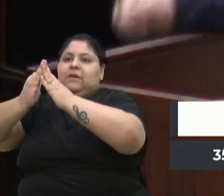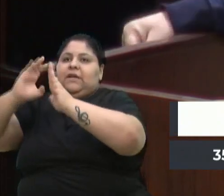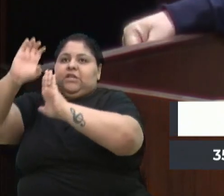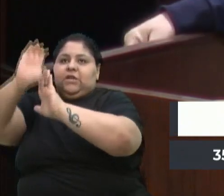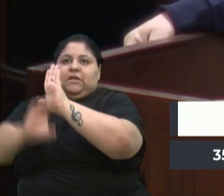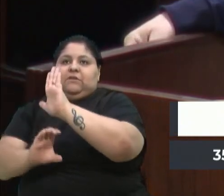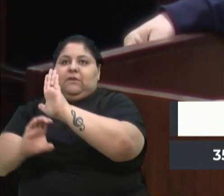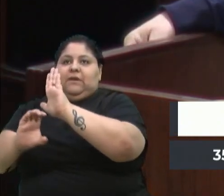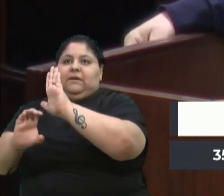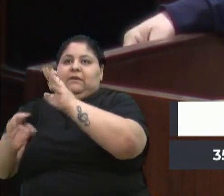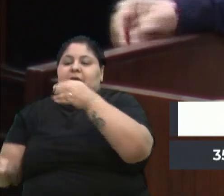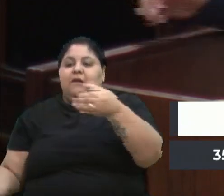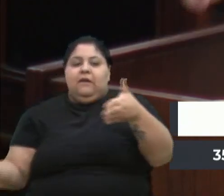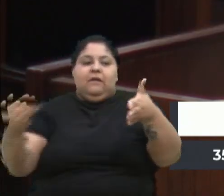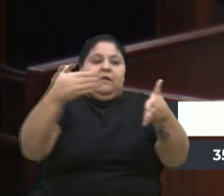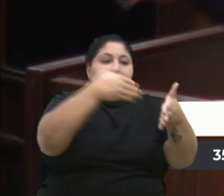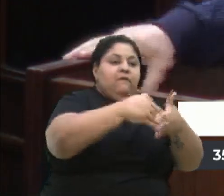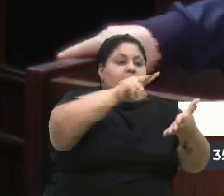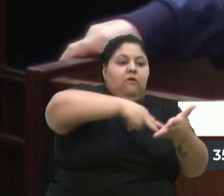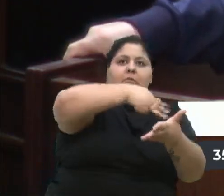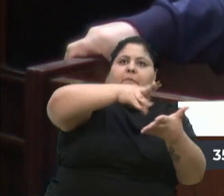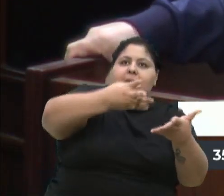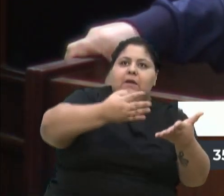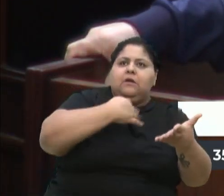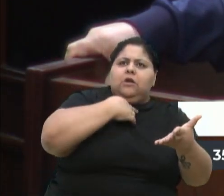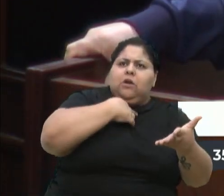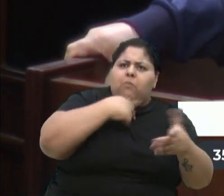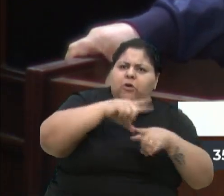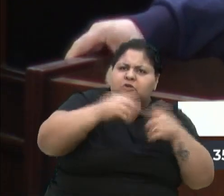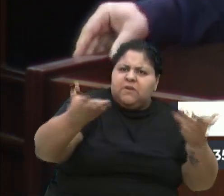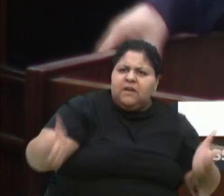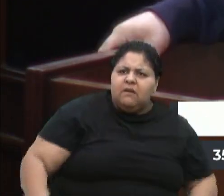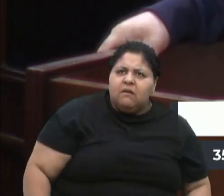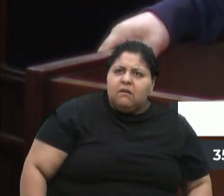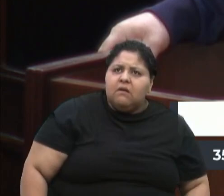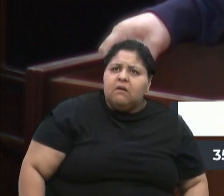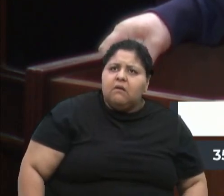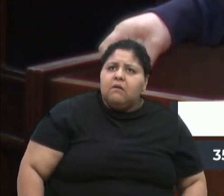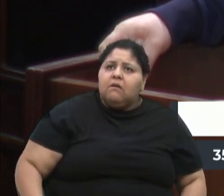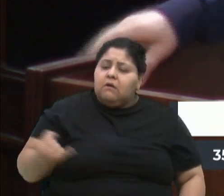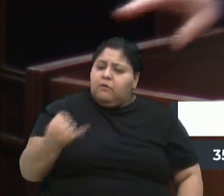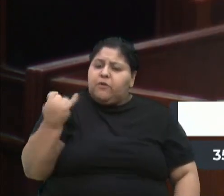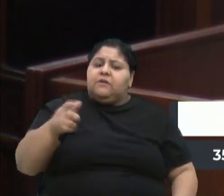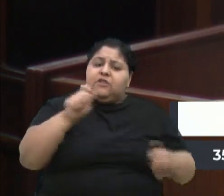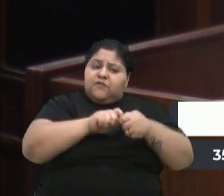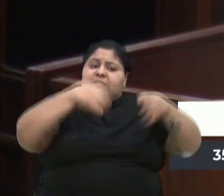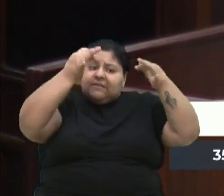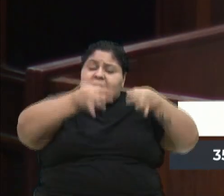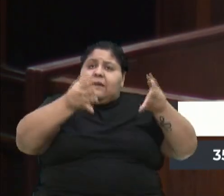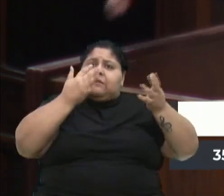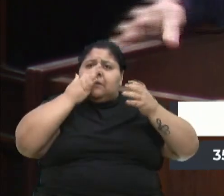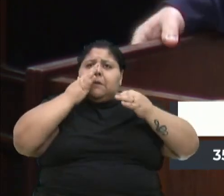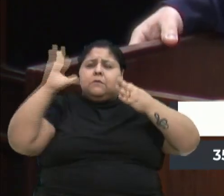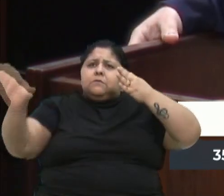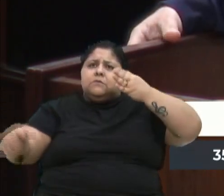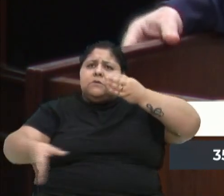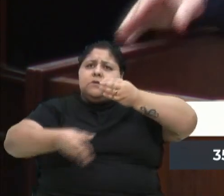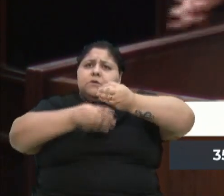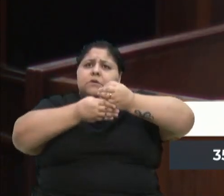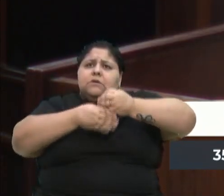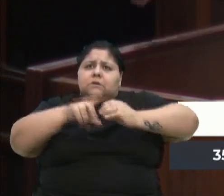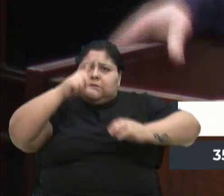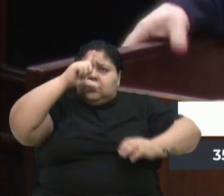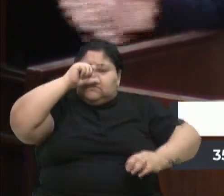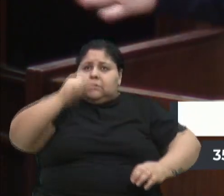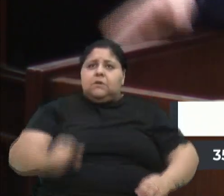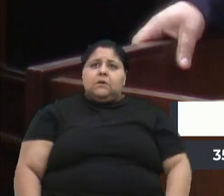ir. Então, assim, cada um faz o que quer da sua vida, gente. O que é importante é que tu faça as coisas corretamente. Seu à parte, vereador Fantinel. Ligeirinho,